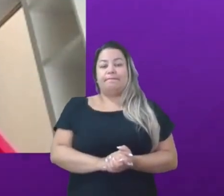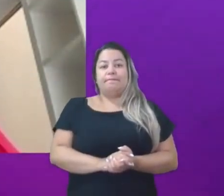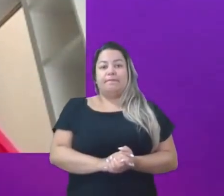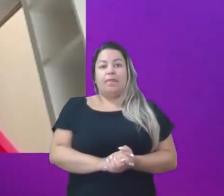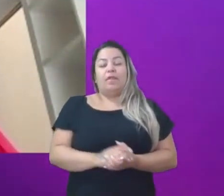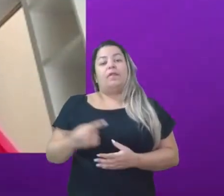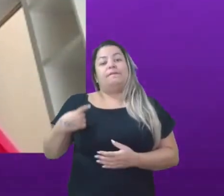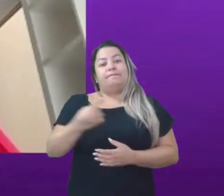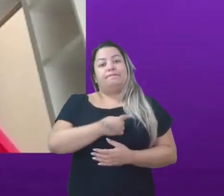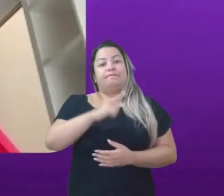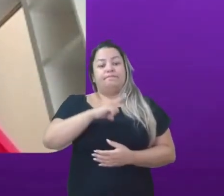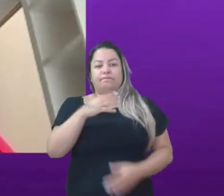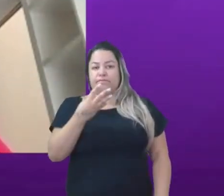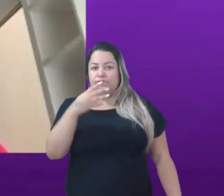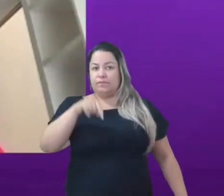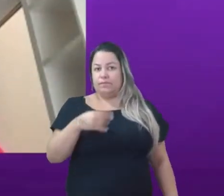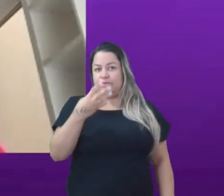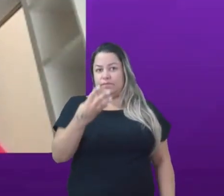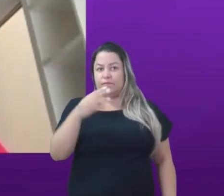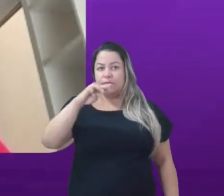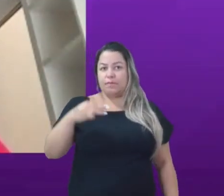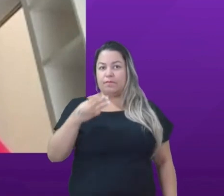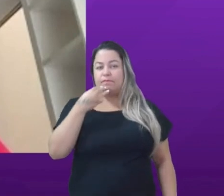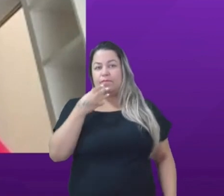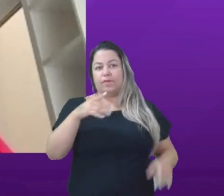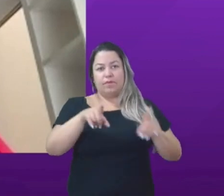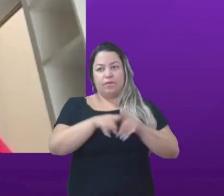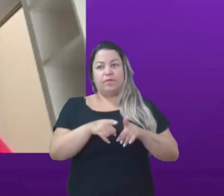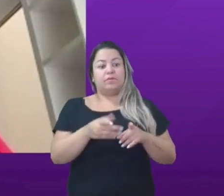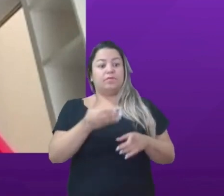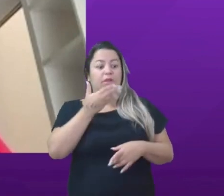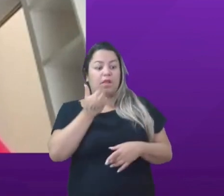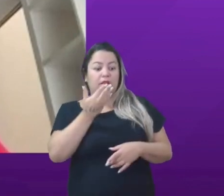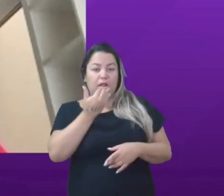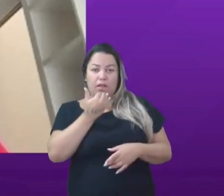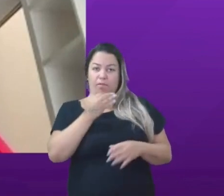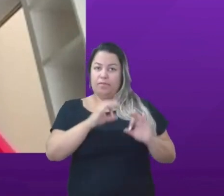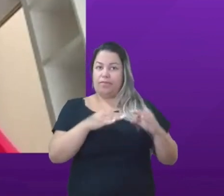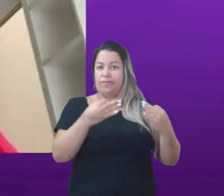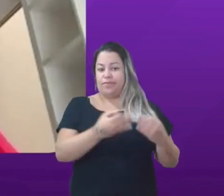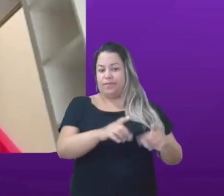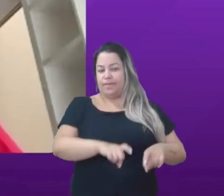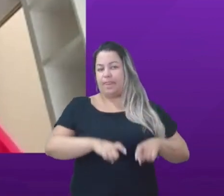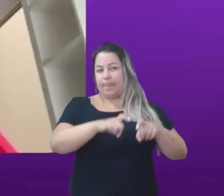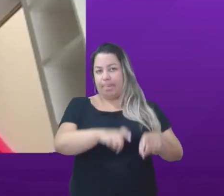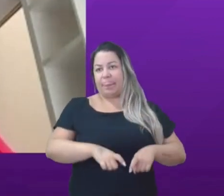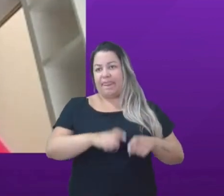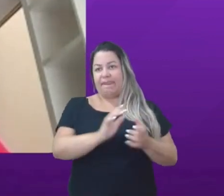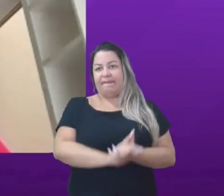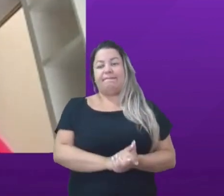aqui nós possuímos 4,4 milhões de estabelecimentos de agricultura familiar, né? De acordo com o